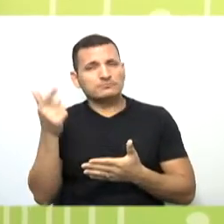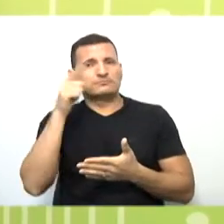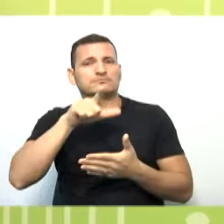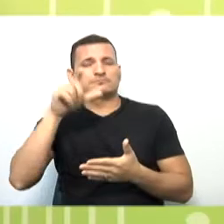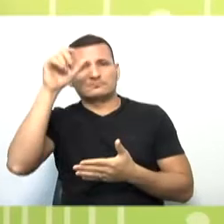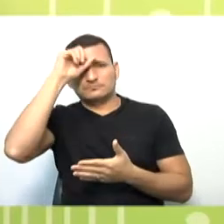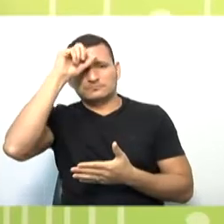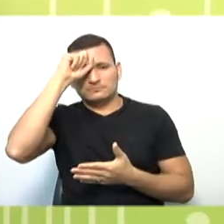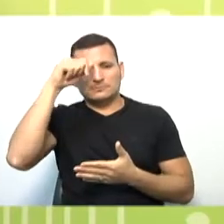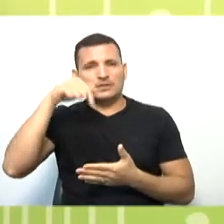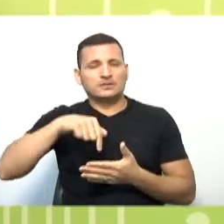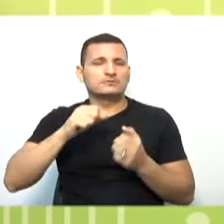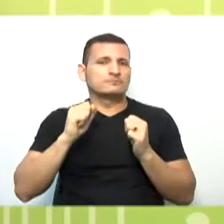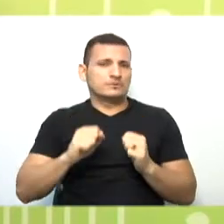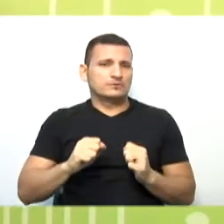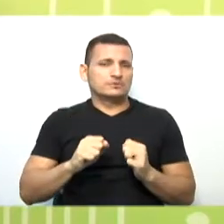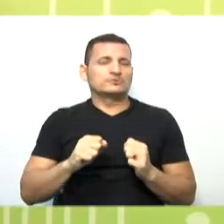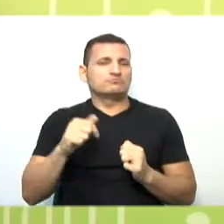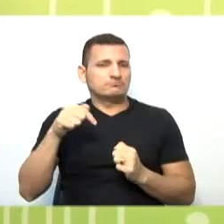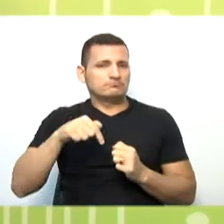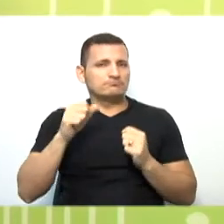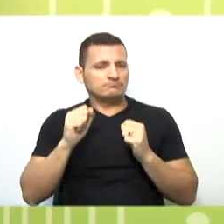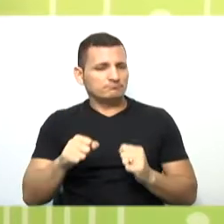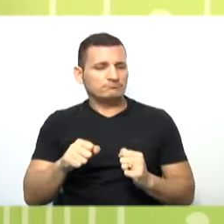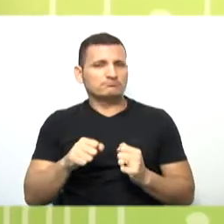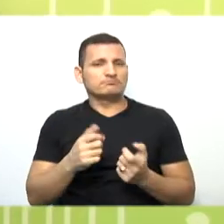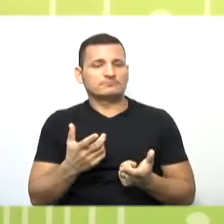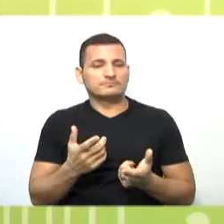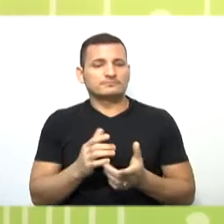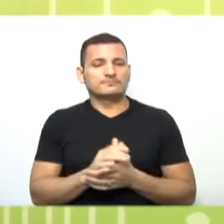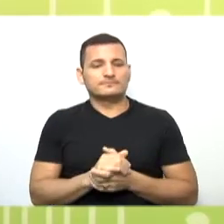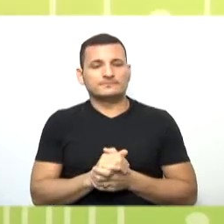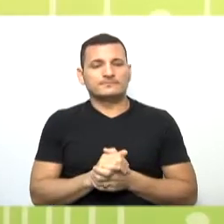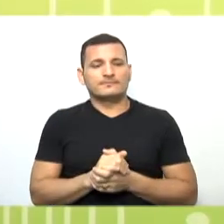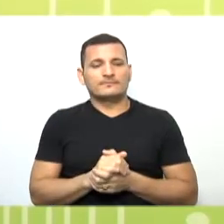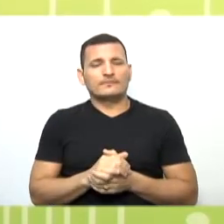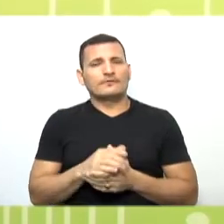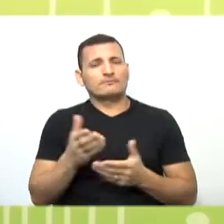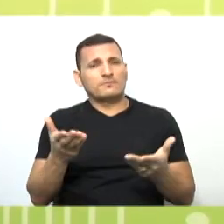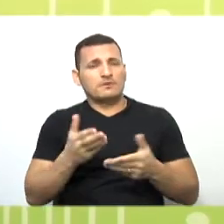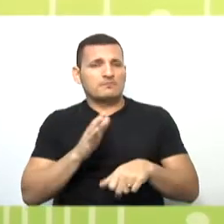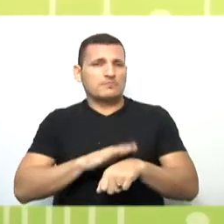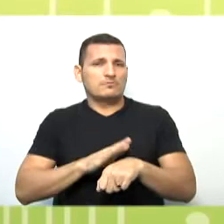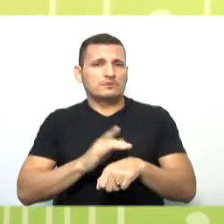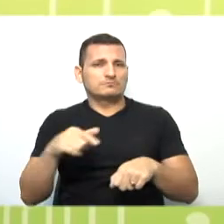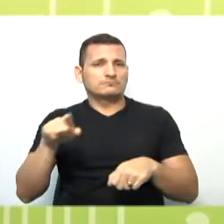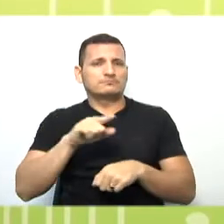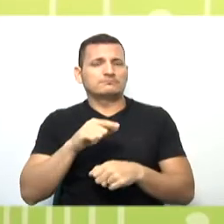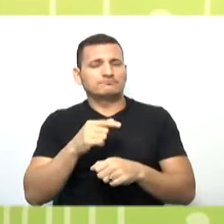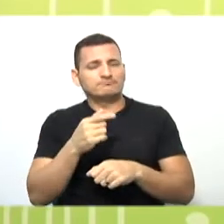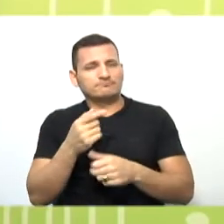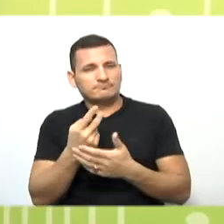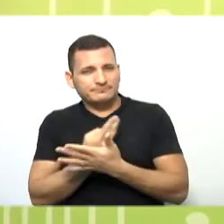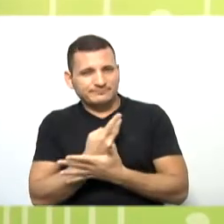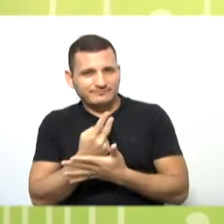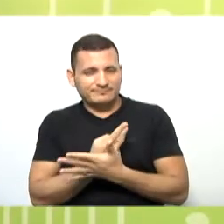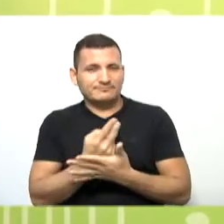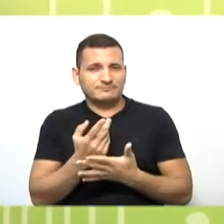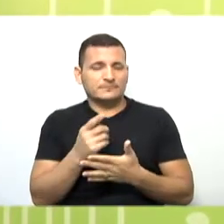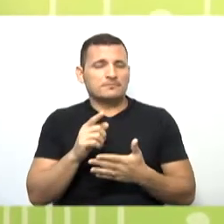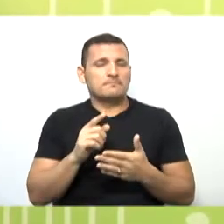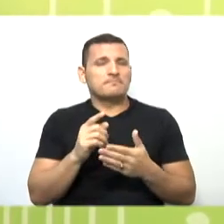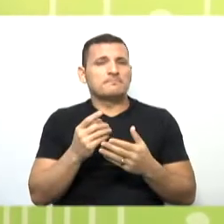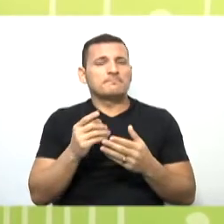professora? Aqui está na hora de errar. Agora pode. A hora de errar é aqui. Esse é o momento de vocês errarem e é justamente para